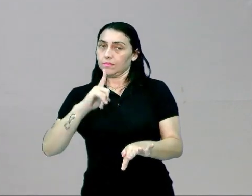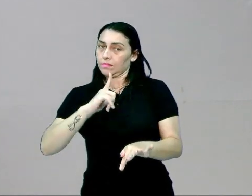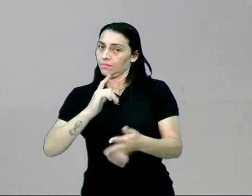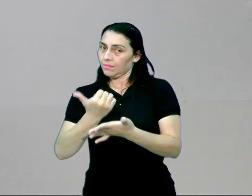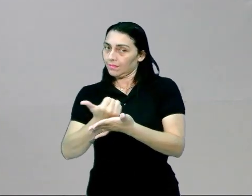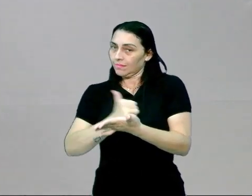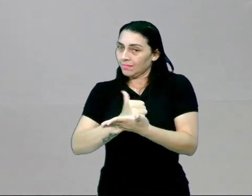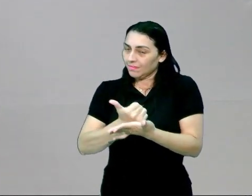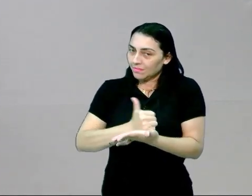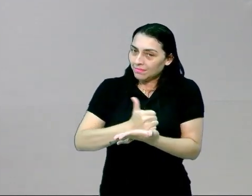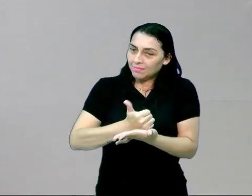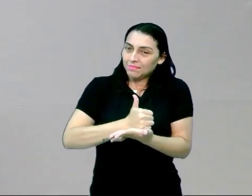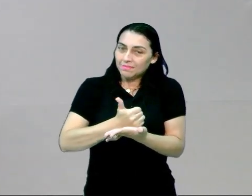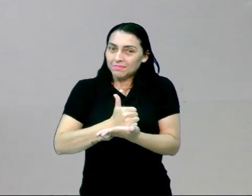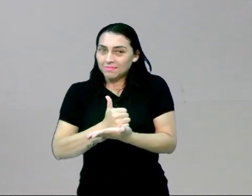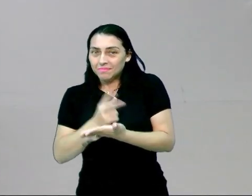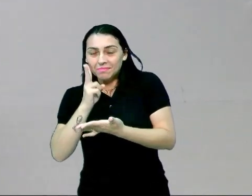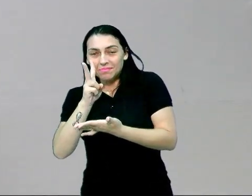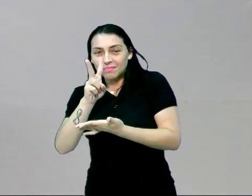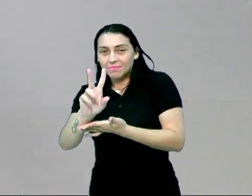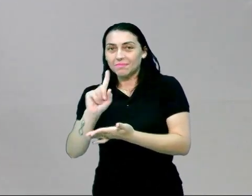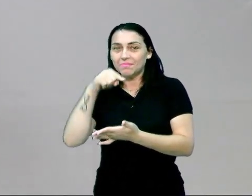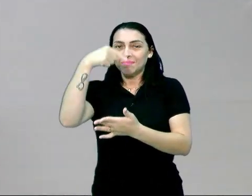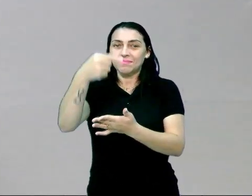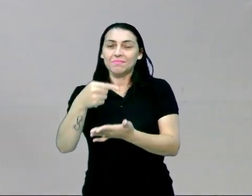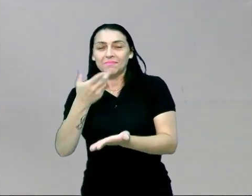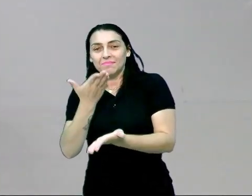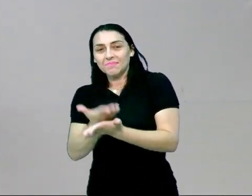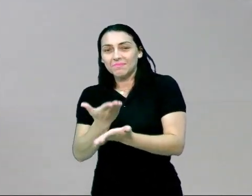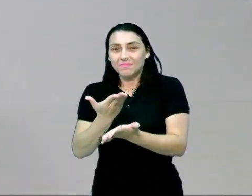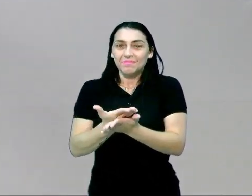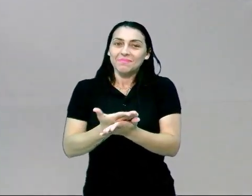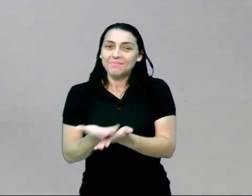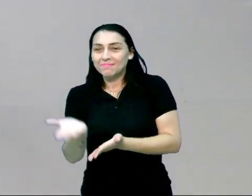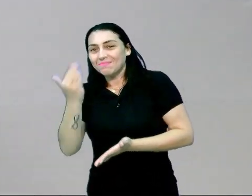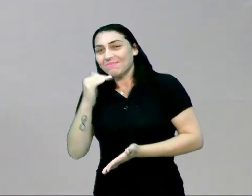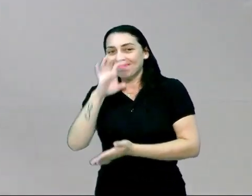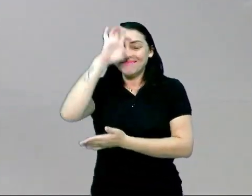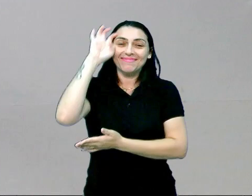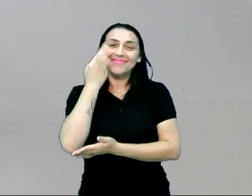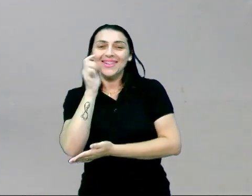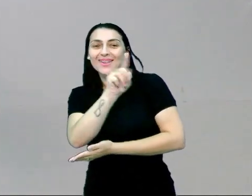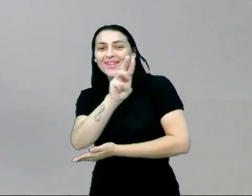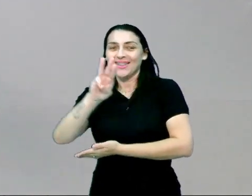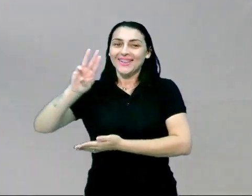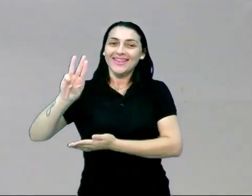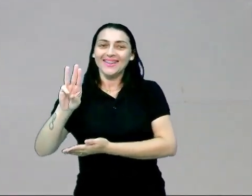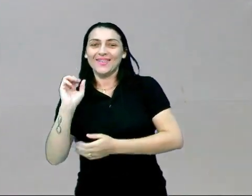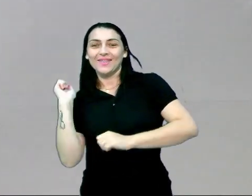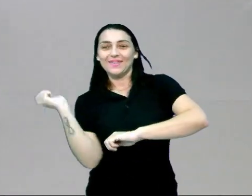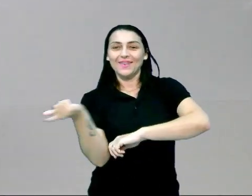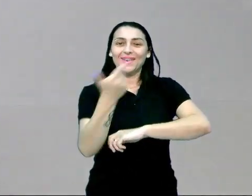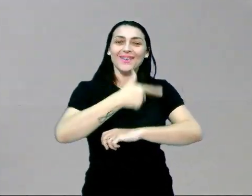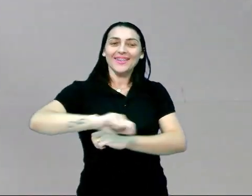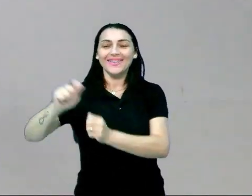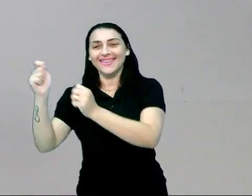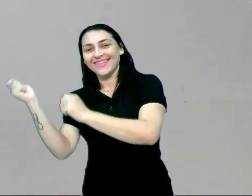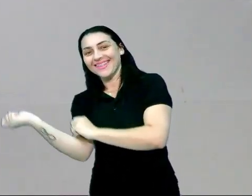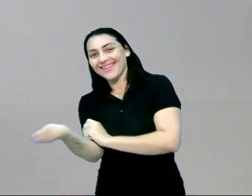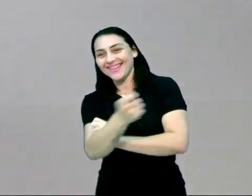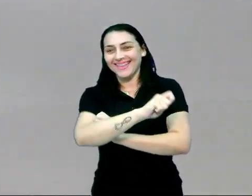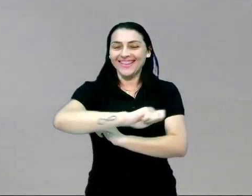partida, então vejo vocês numa próxima. E vamos lá, fofa. É um, é dois, é três. Foi!